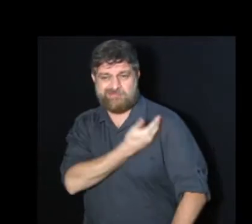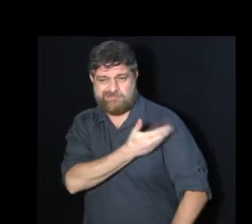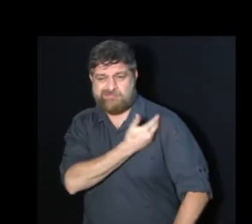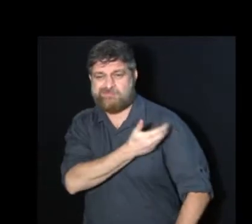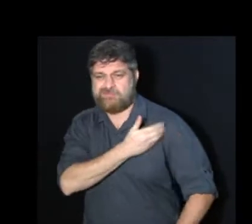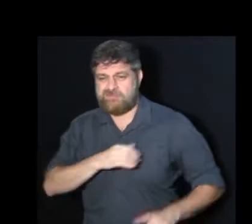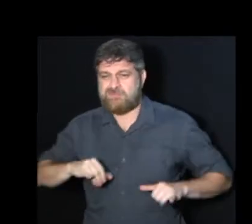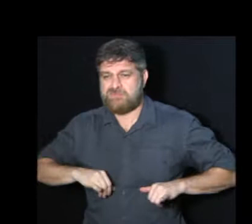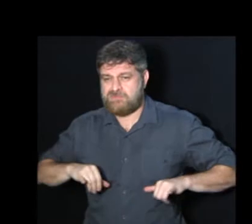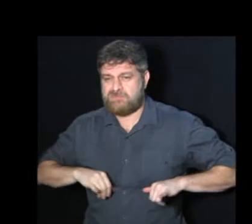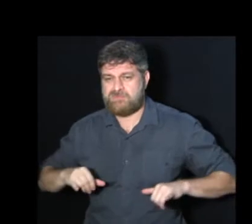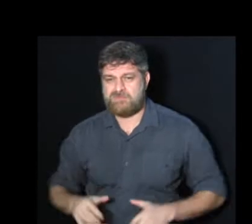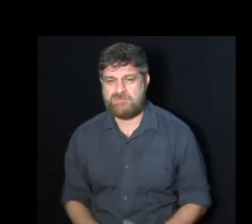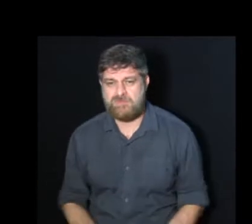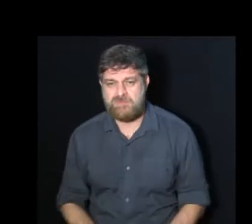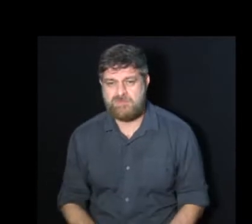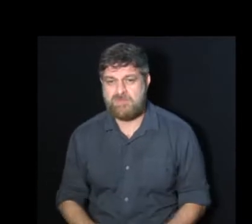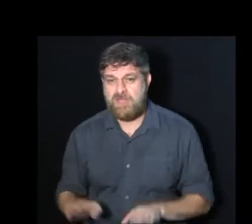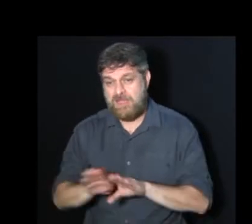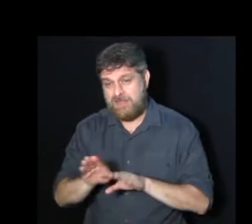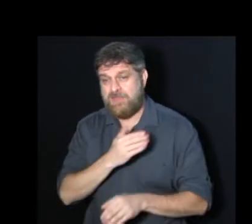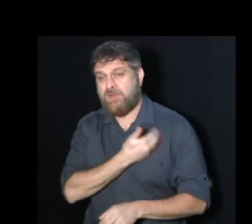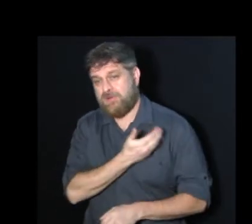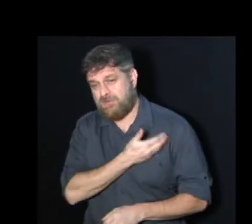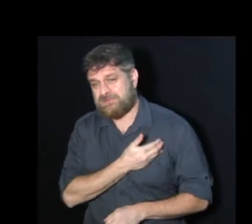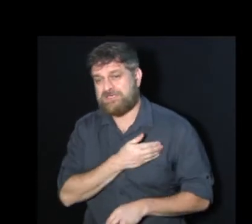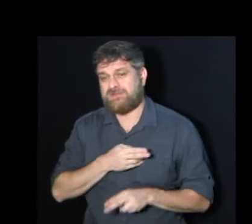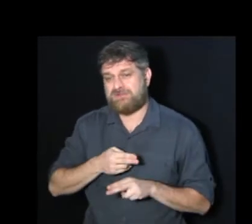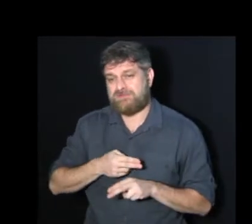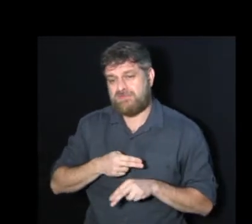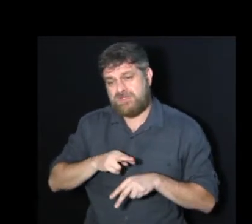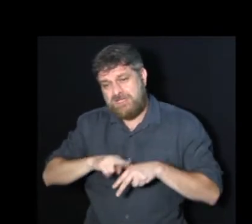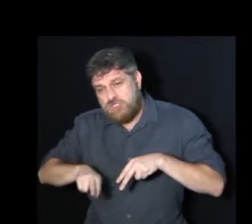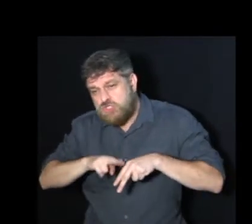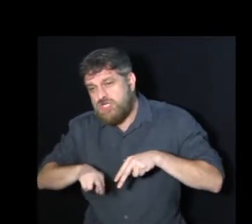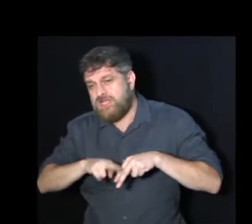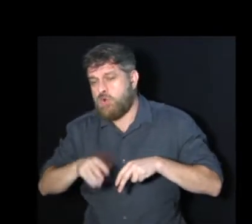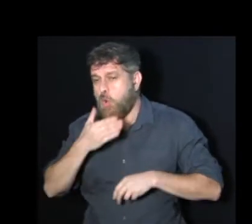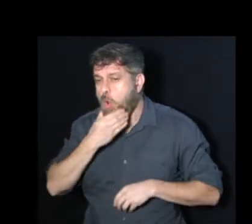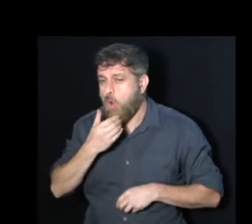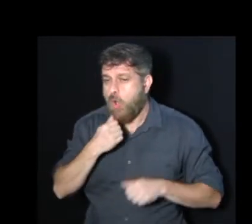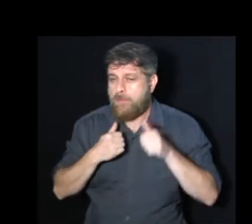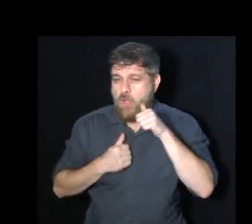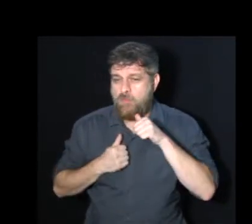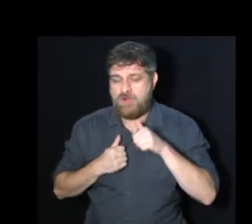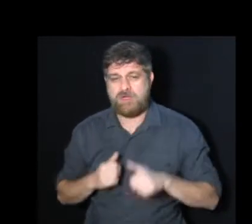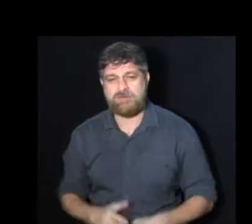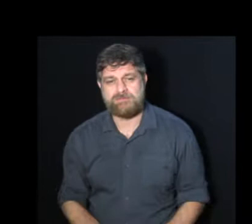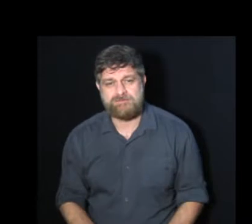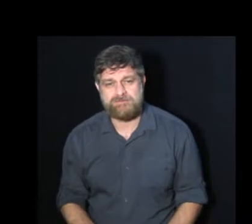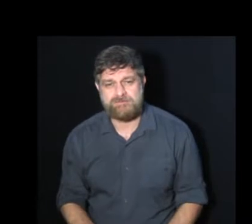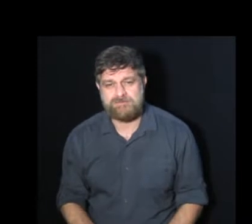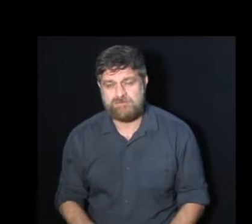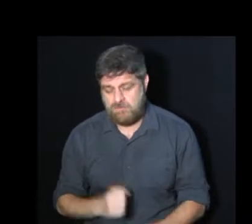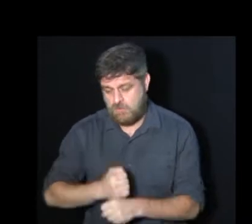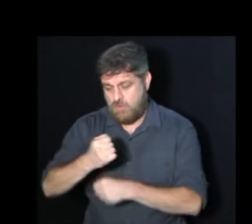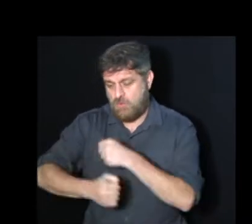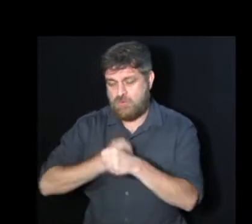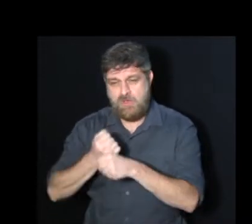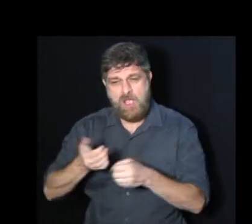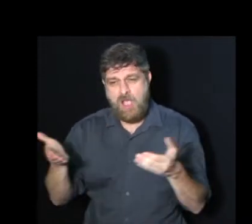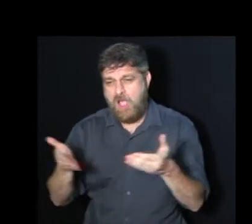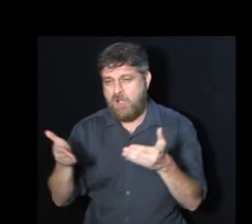por favor. Ah, não, desculpa, rapidinho, voltando. E esse ano, cada ano